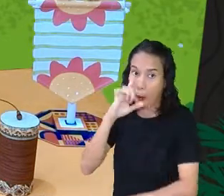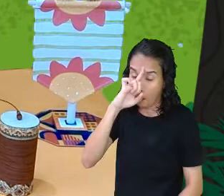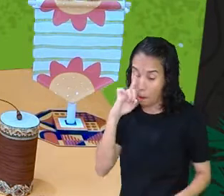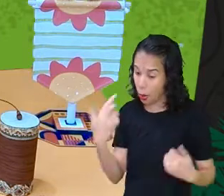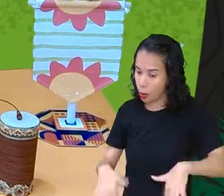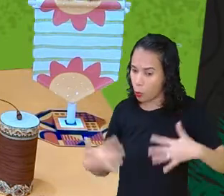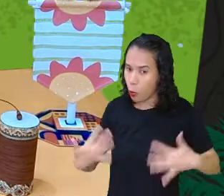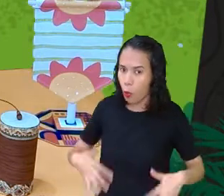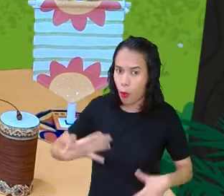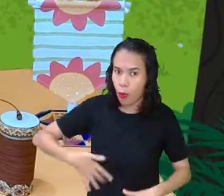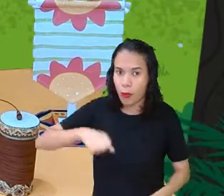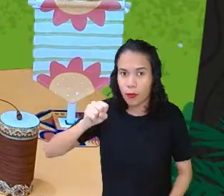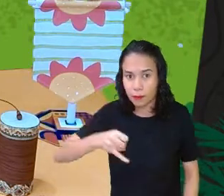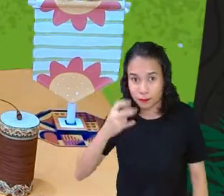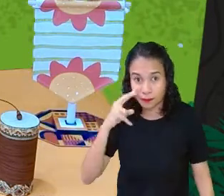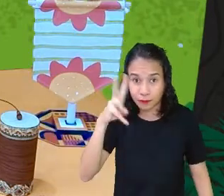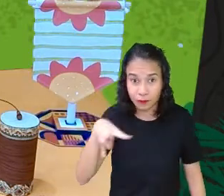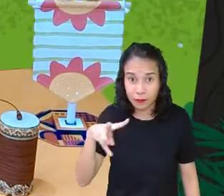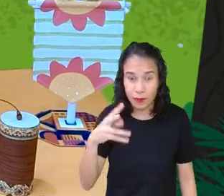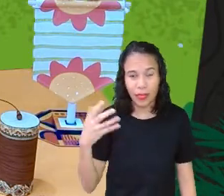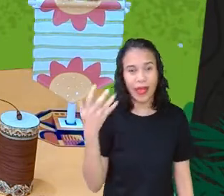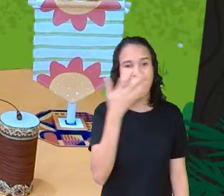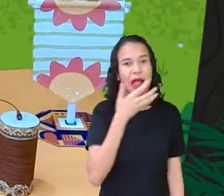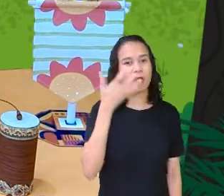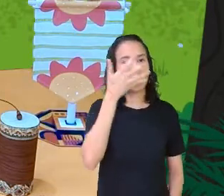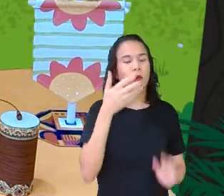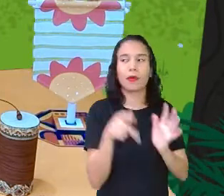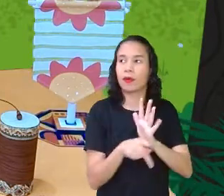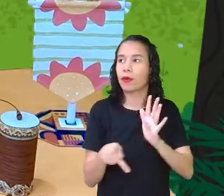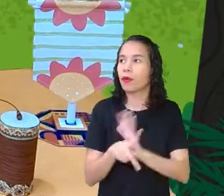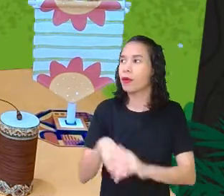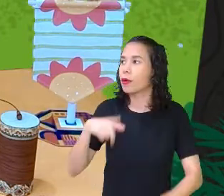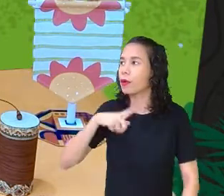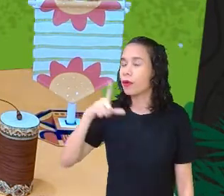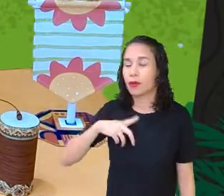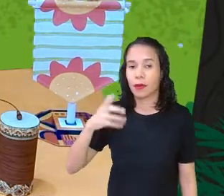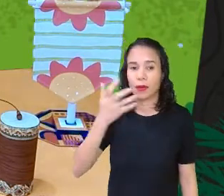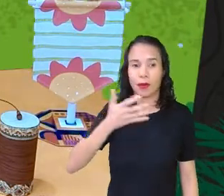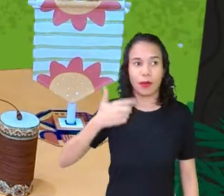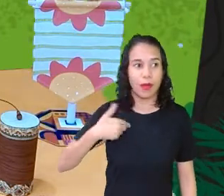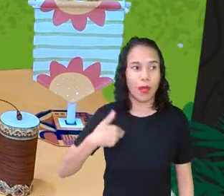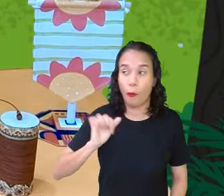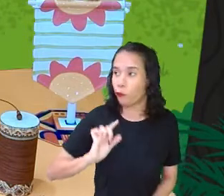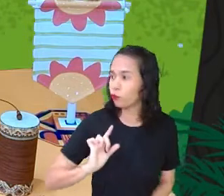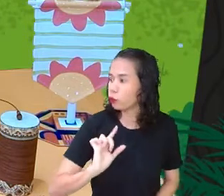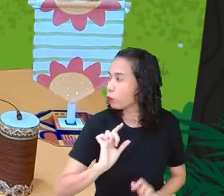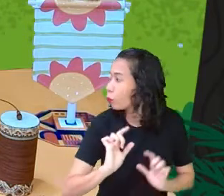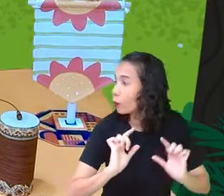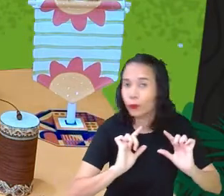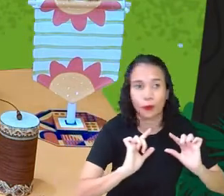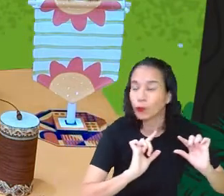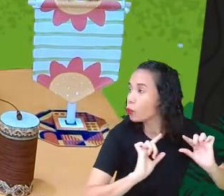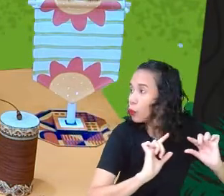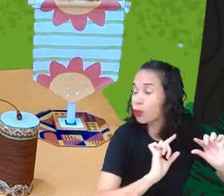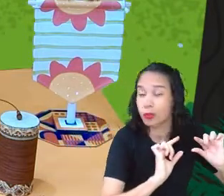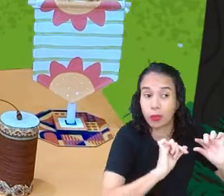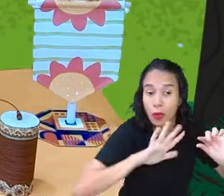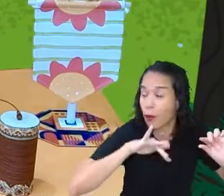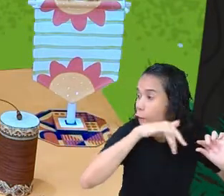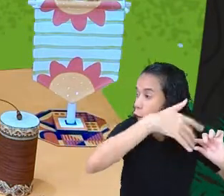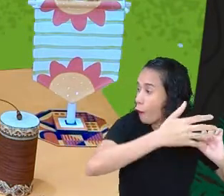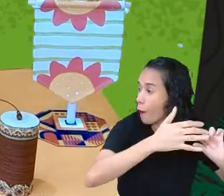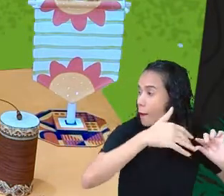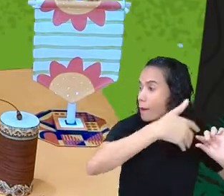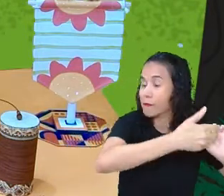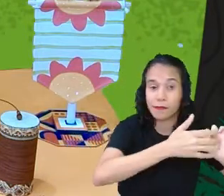Perigosíssima. E ele cantou uma música. Eu vou sair é daqui, vou é pro lado de